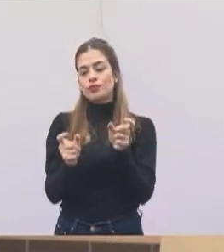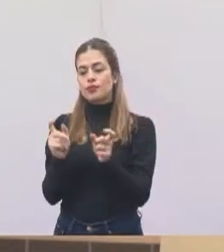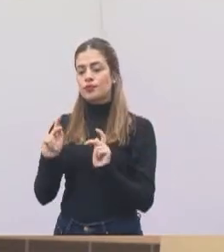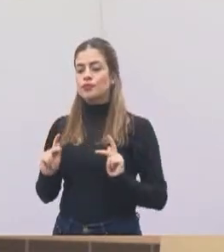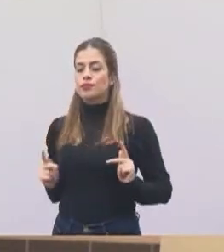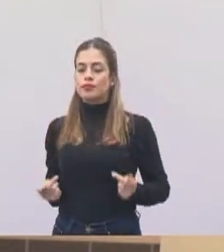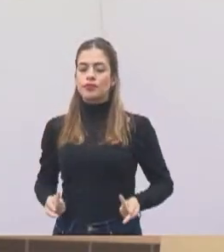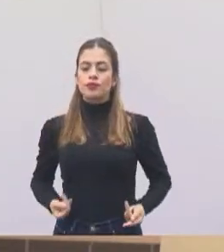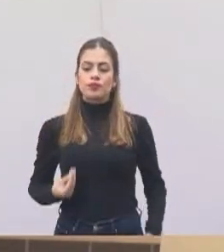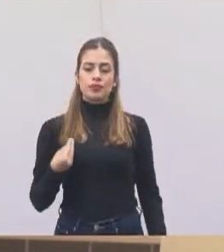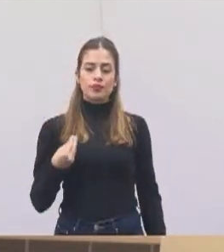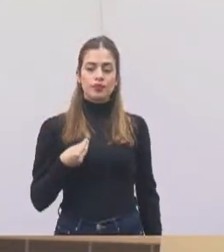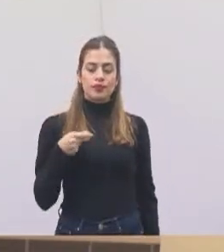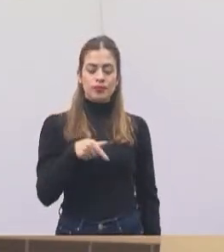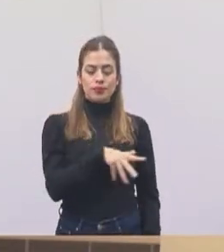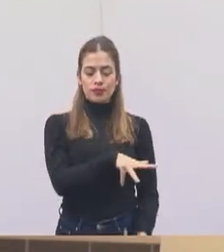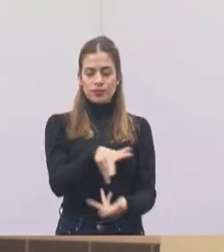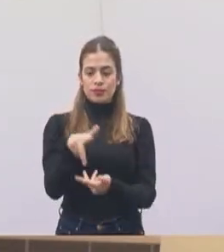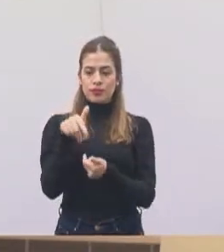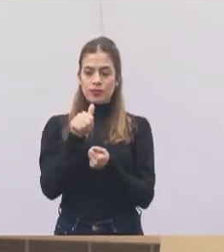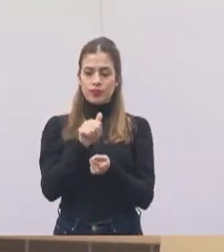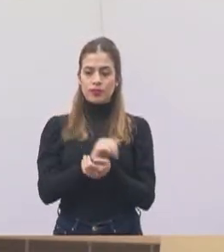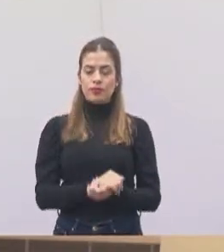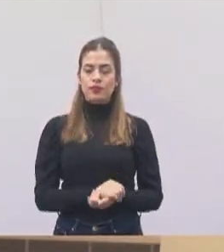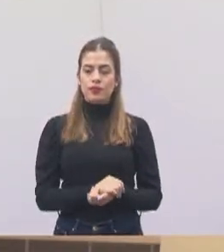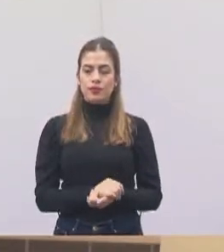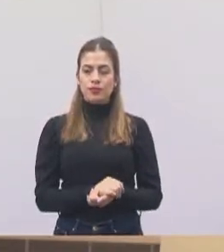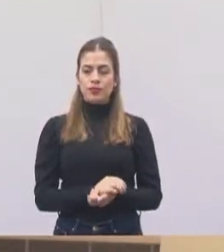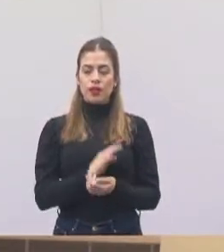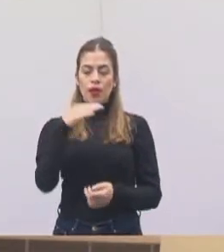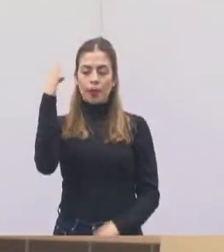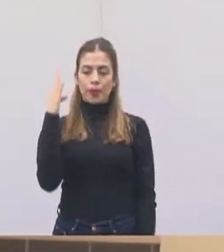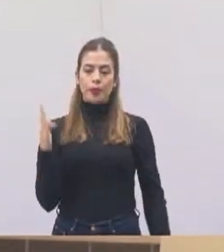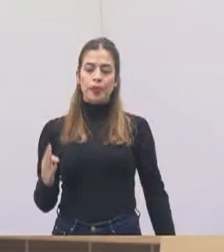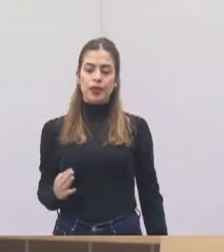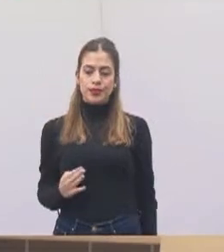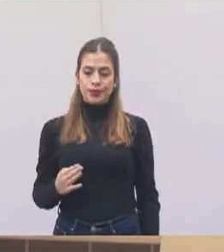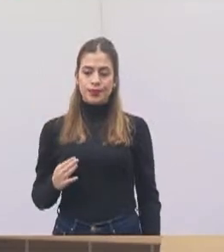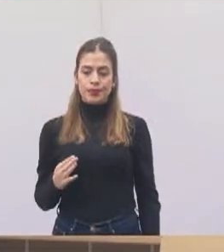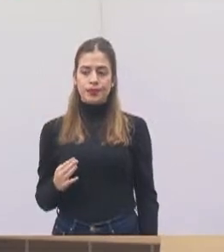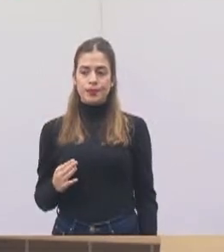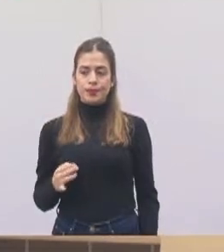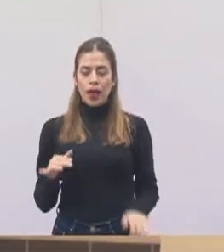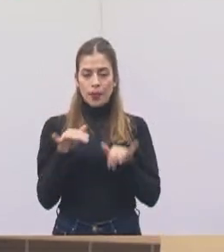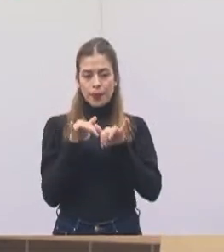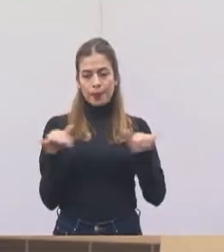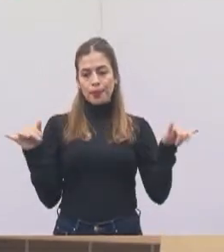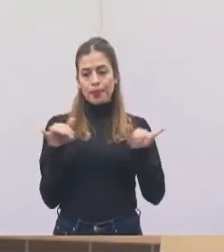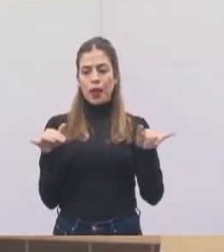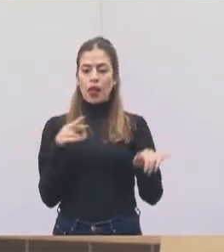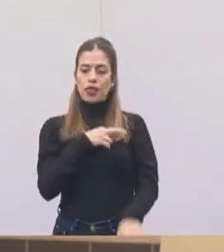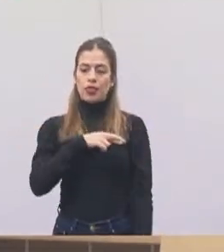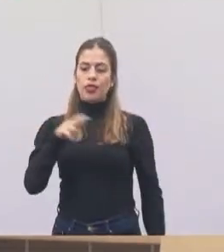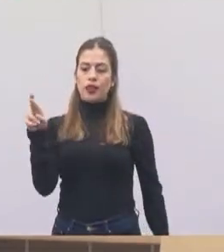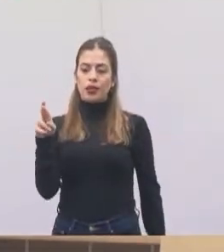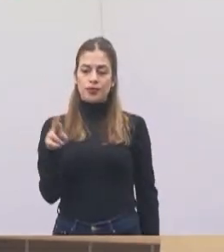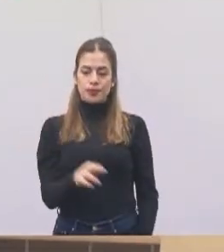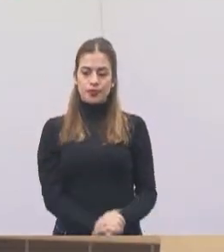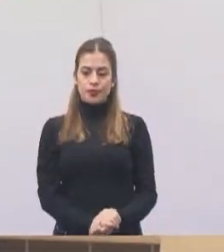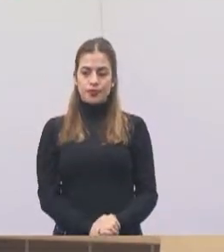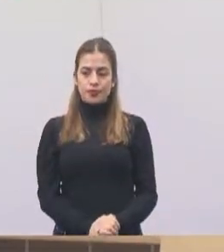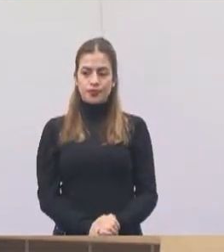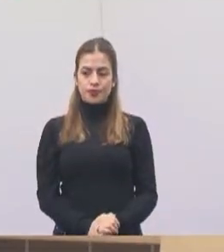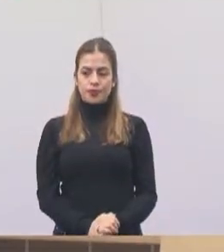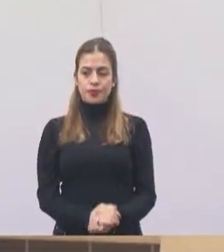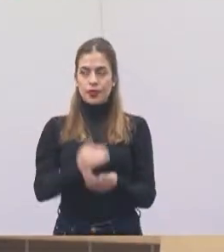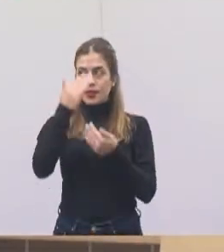humanos vivos aqui nesta terra, no nosso Brasil, a fazer a sua manifestação. Então, nós temos que